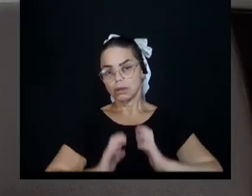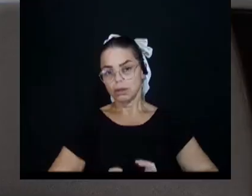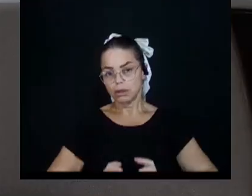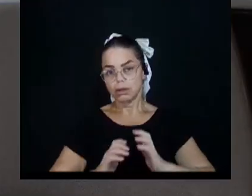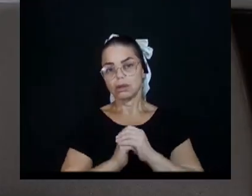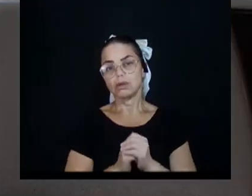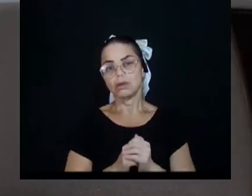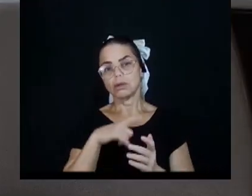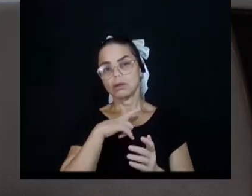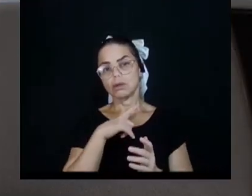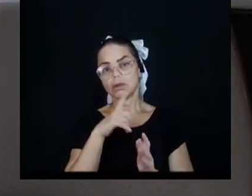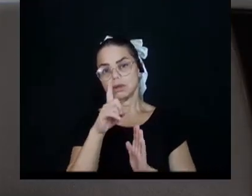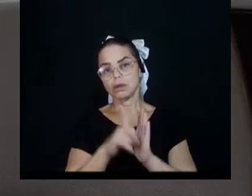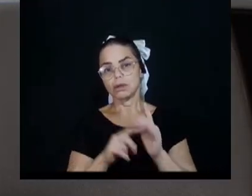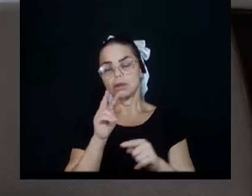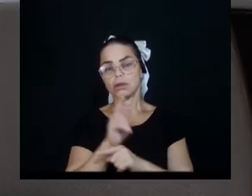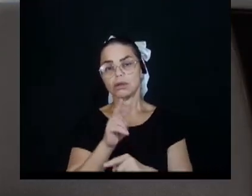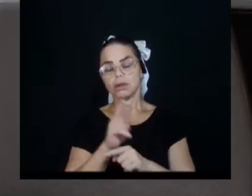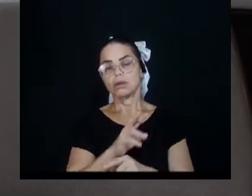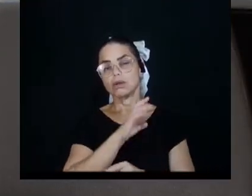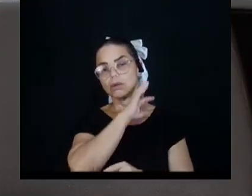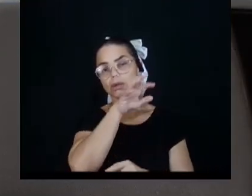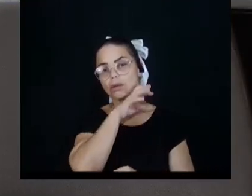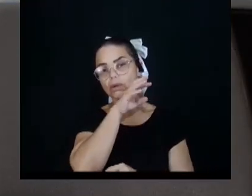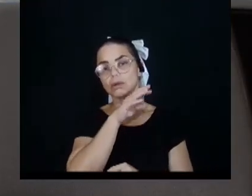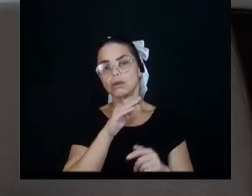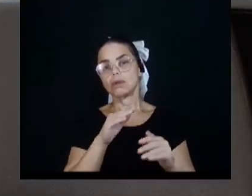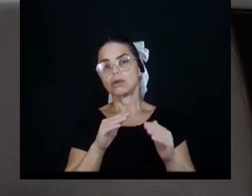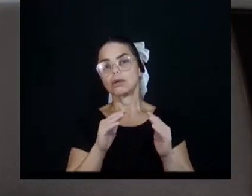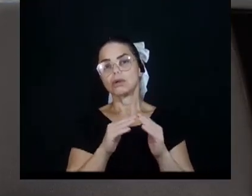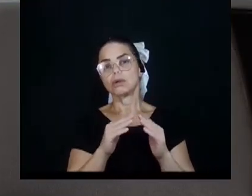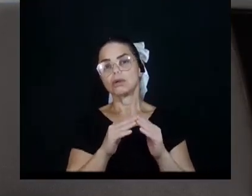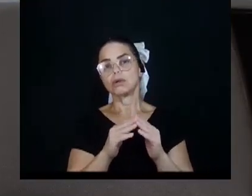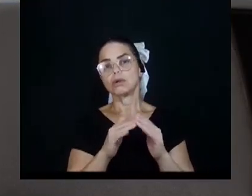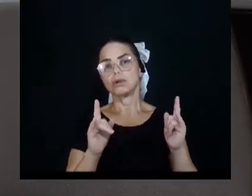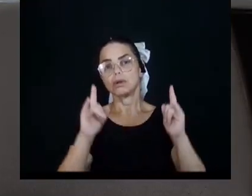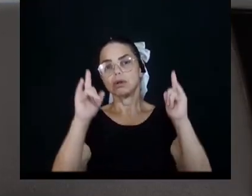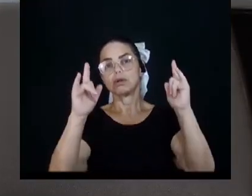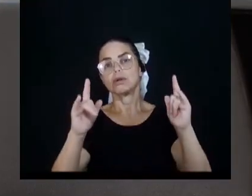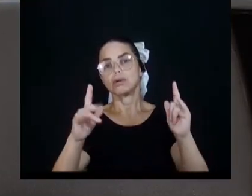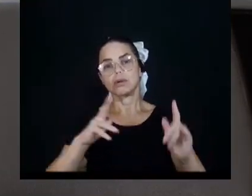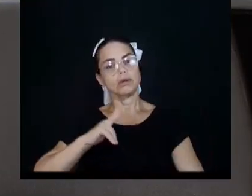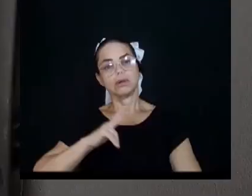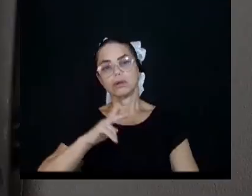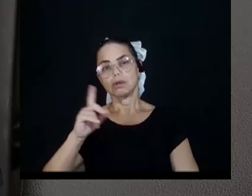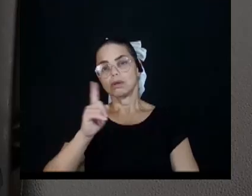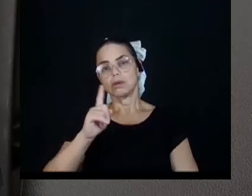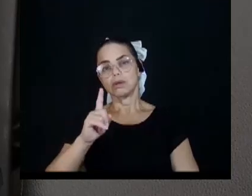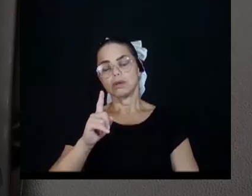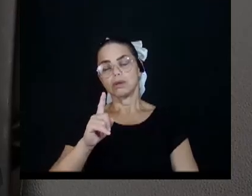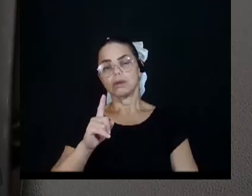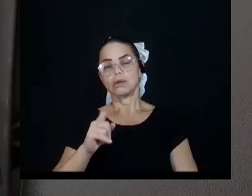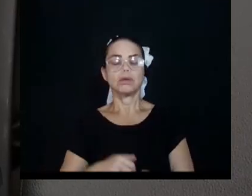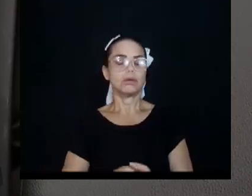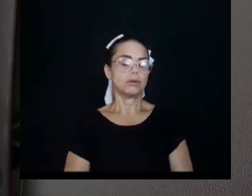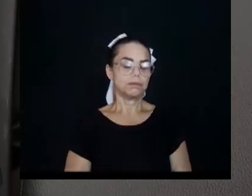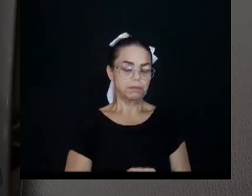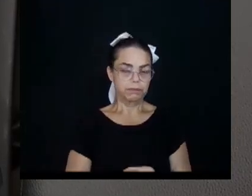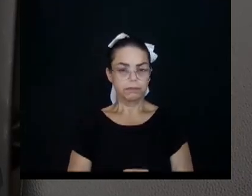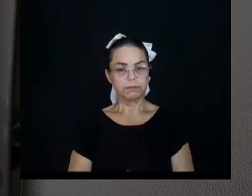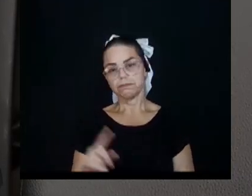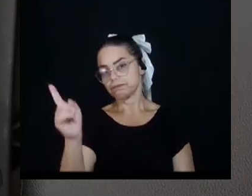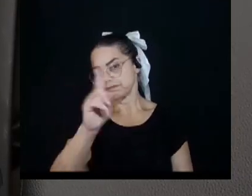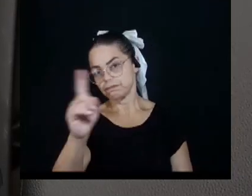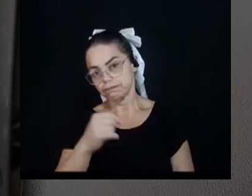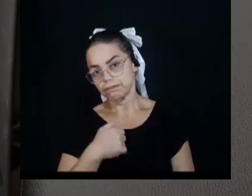de cuidar de um animal comunitário em um condomínio privado, que não fosse o dele, em um clube privado. Não era esse o nosso entendimento, mas tudo